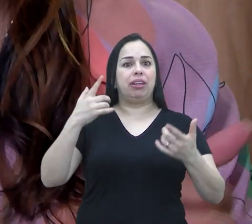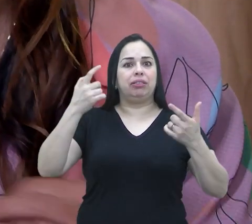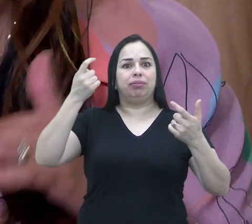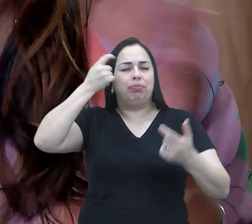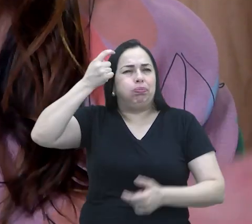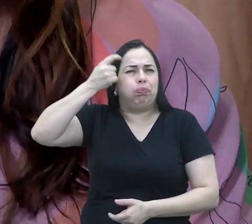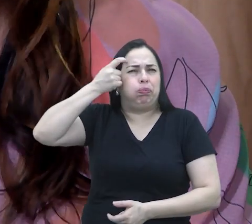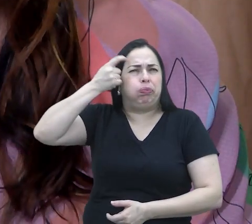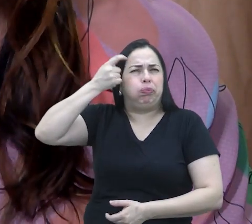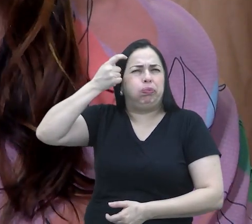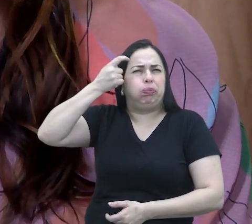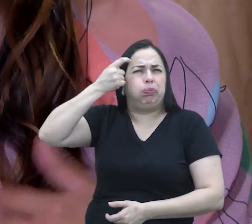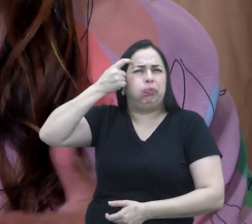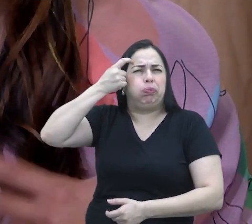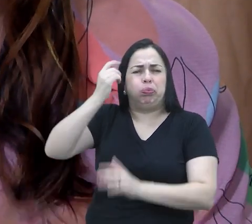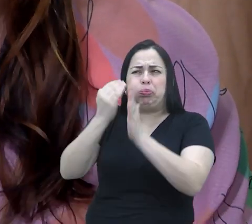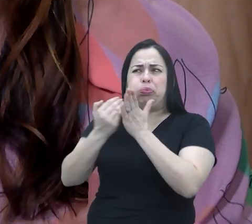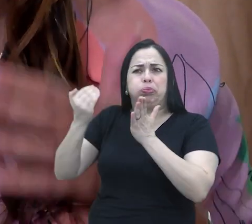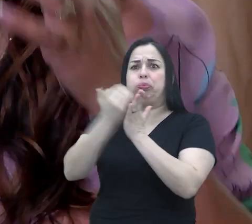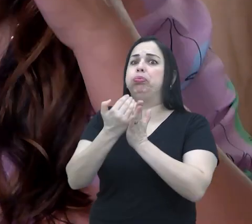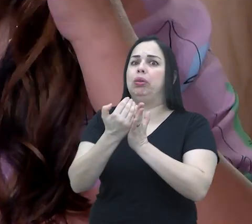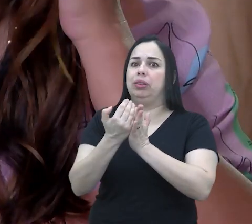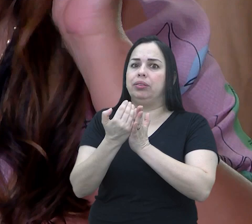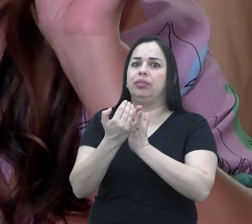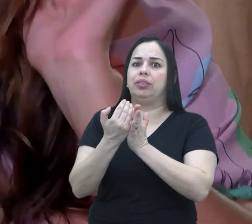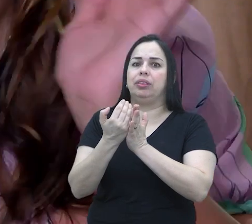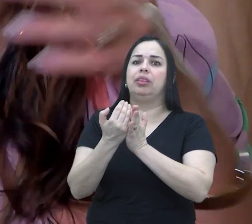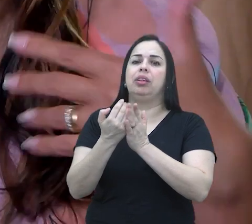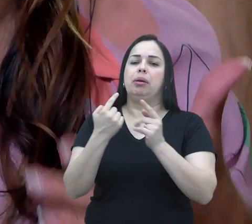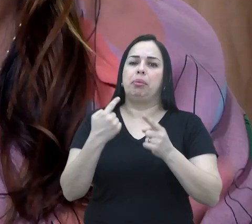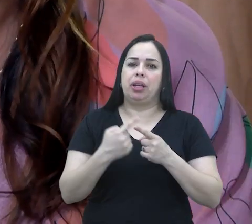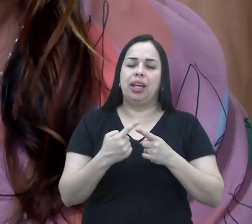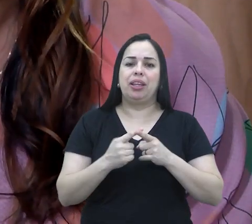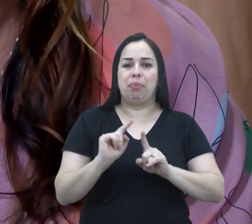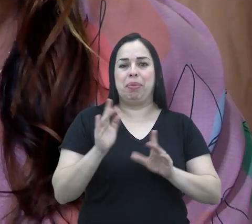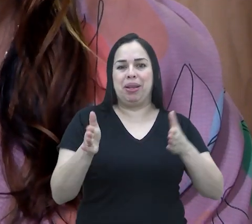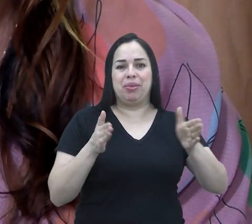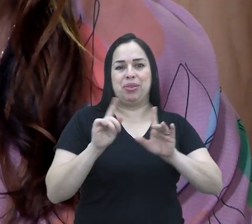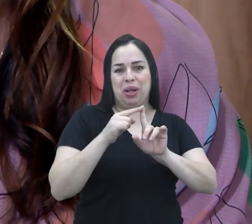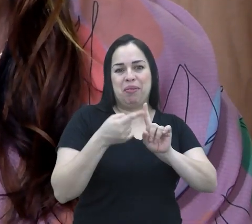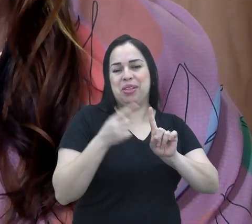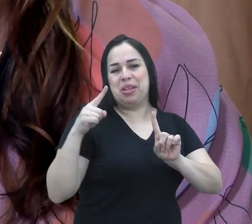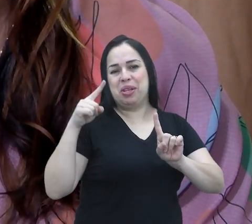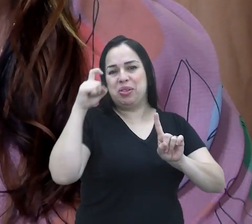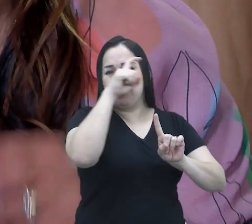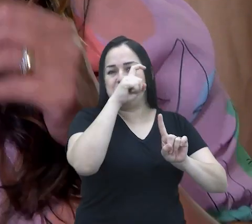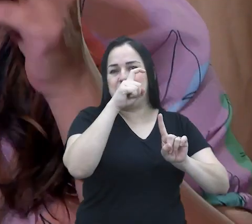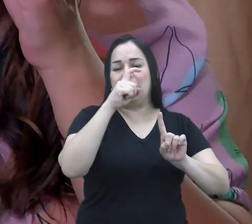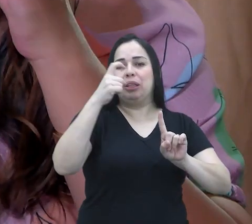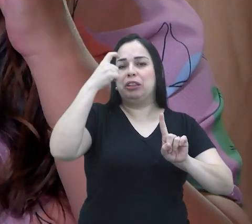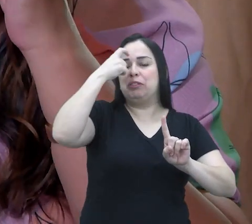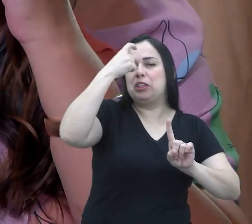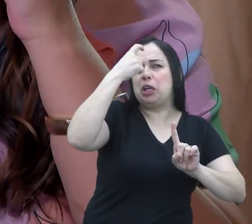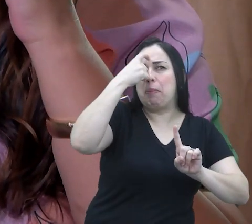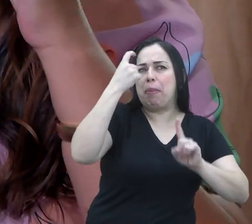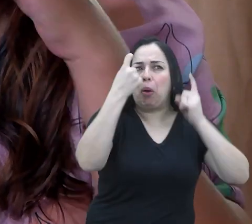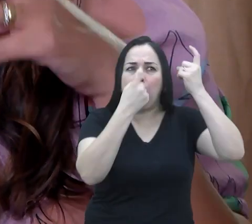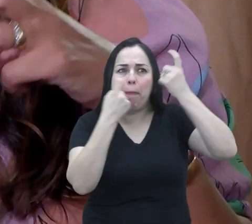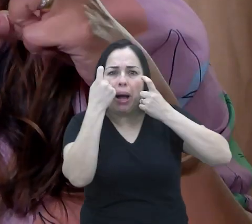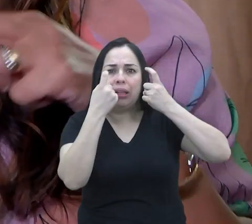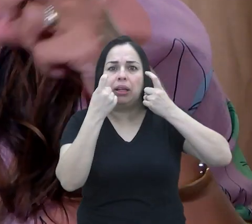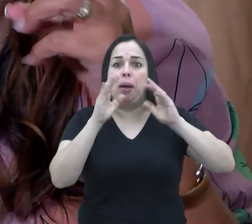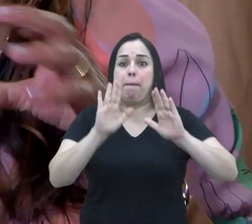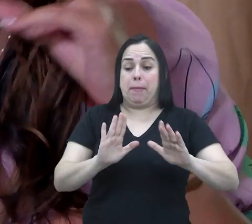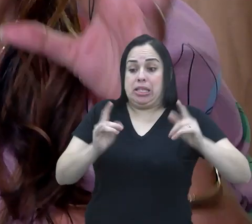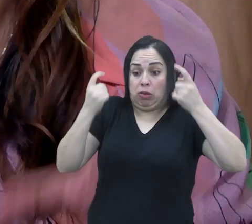criando neuras além, né? Além do que a gente já tem quando está grávida, assim, sabe? Eu estava pensando